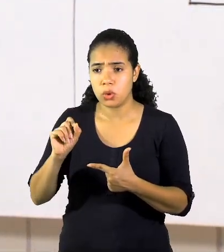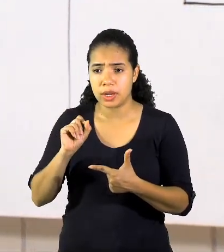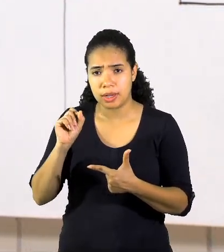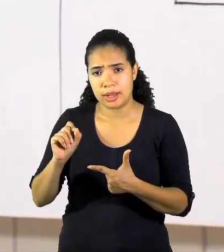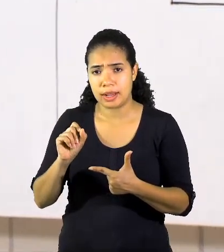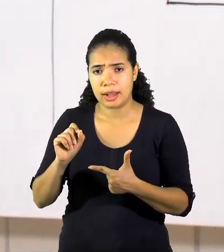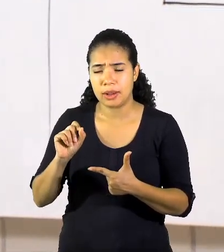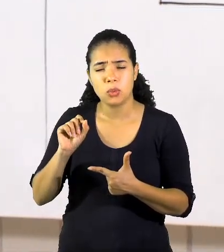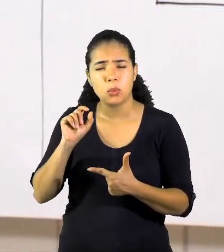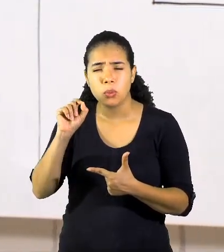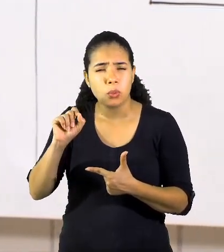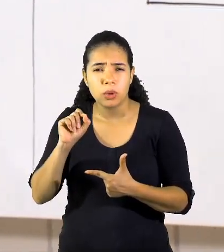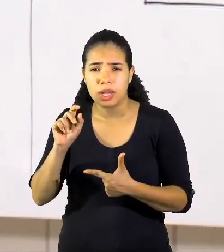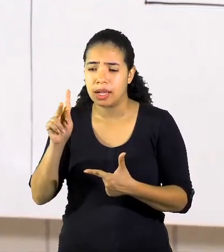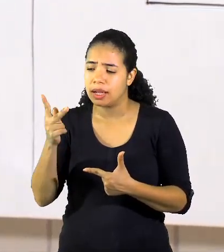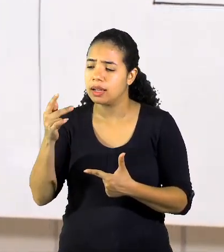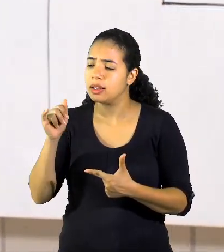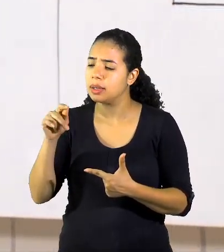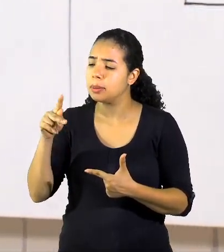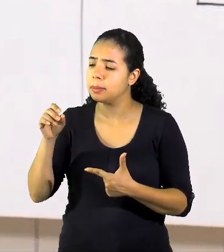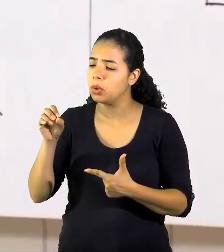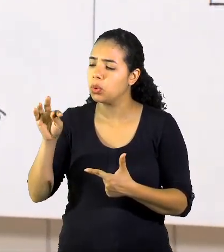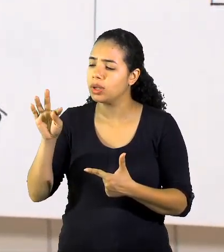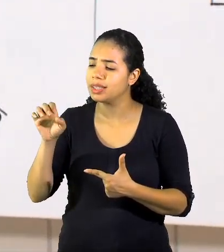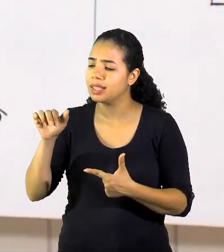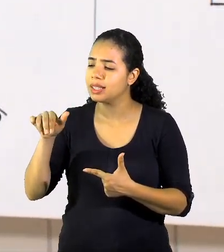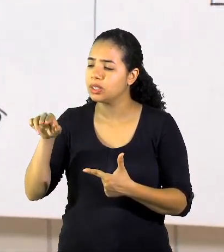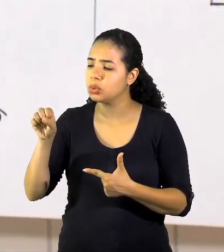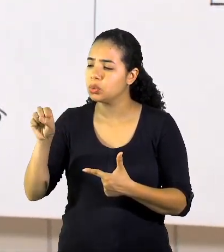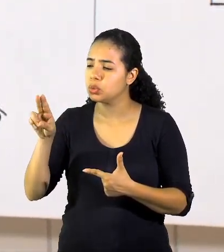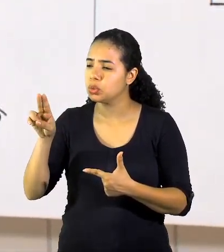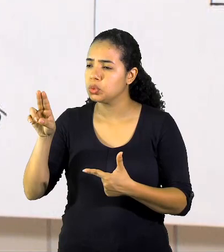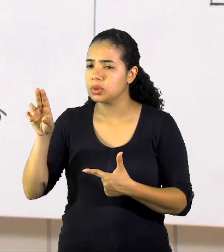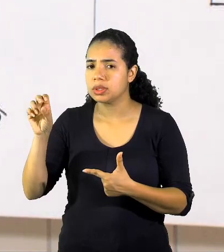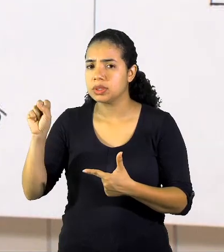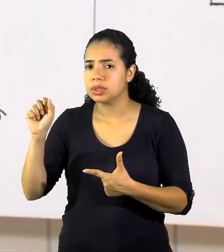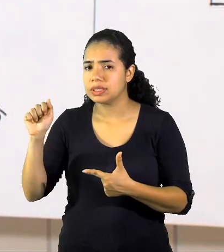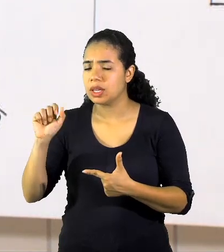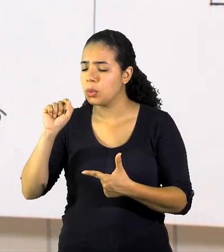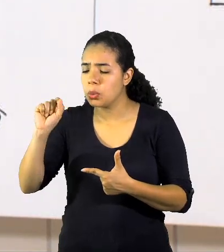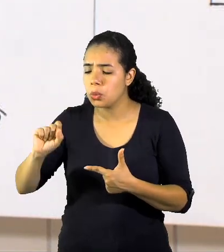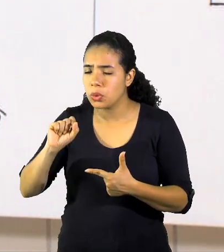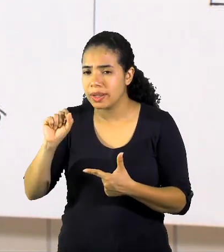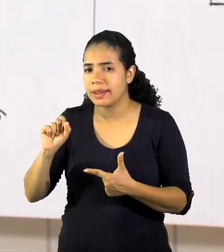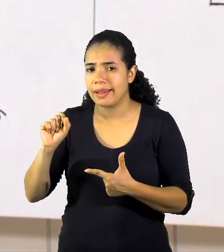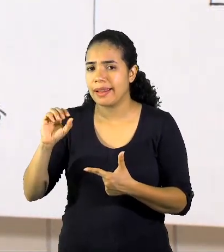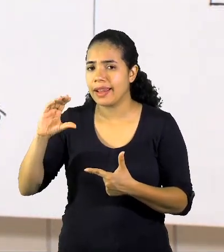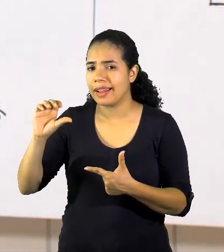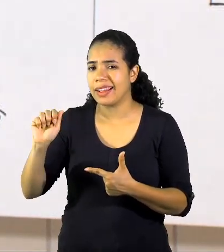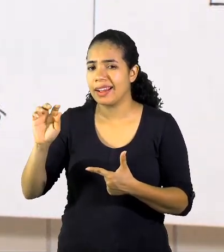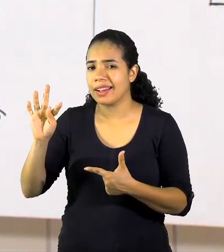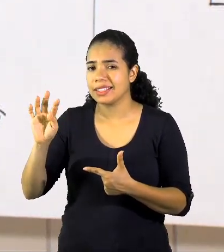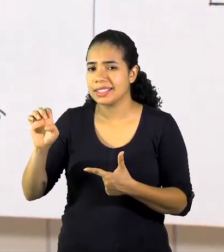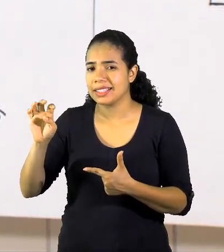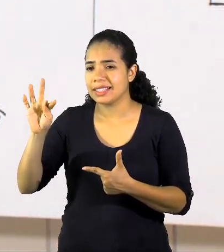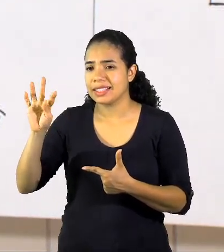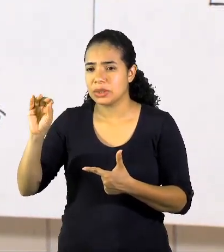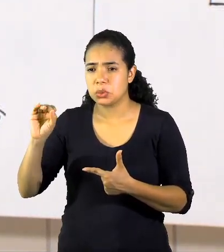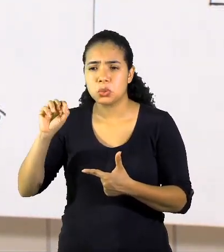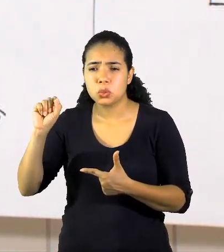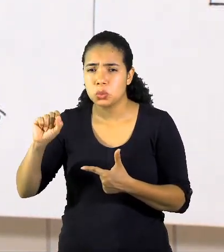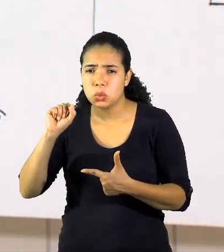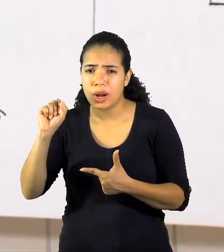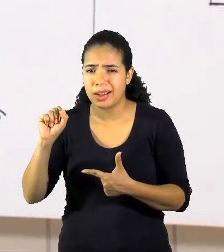quem que são os catetos aqui nesse meu triângulo retângulo? Ó, a primeira coisa que eu preciso identificar num